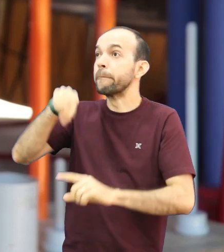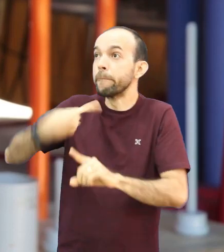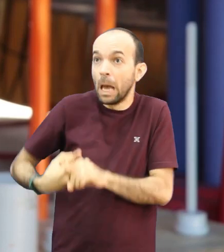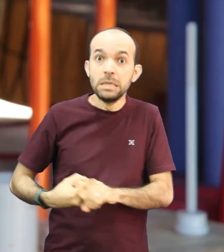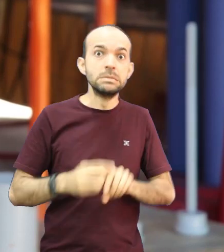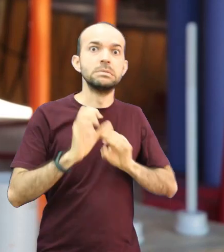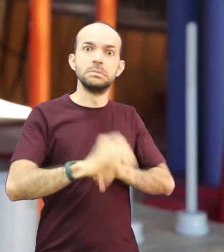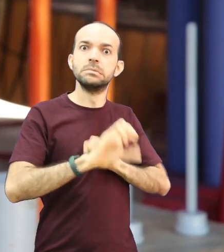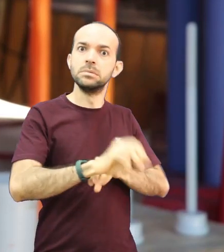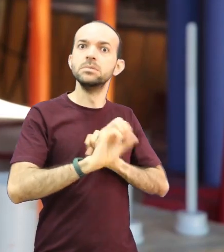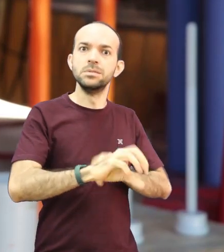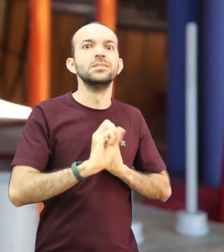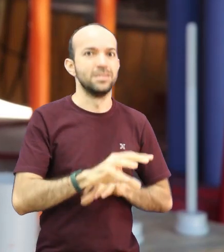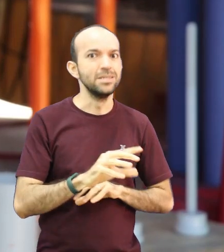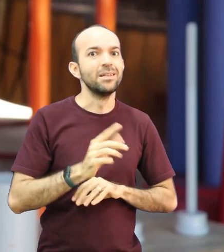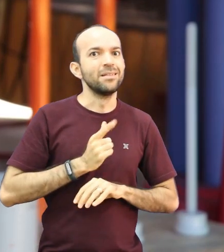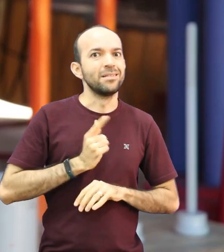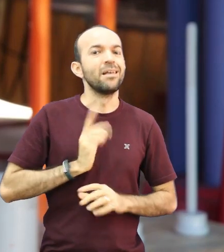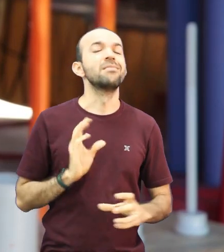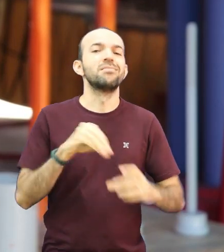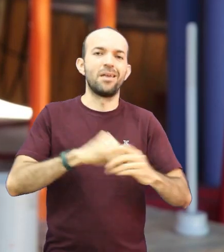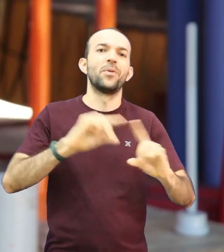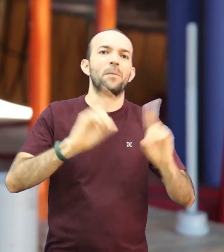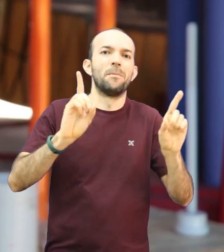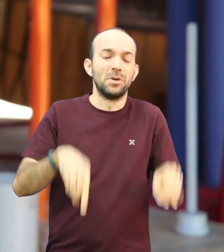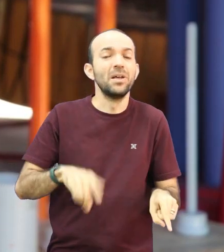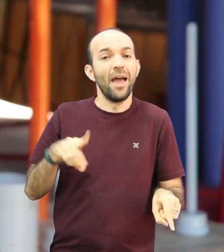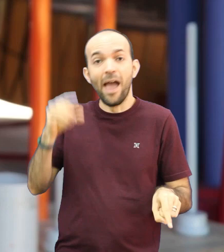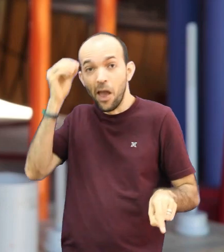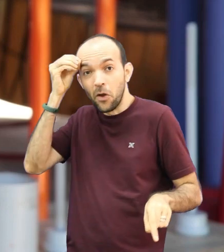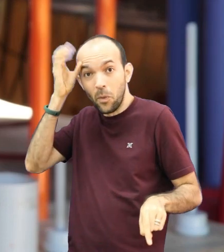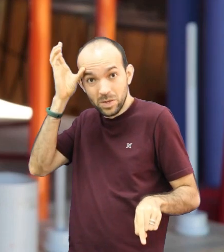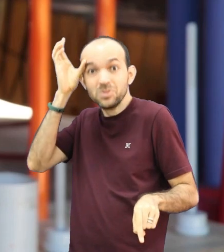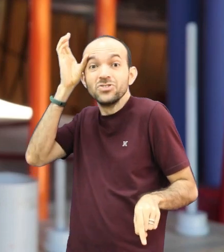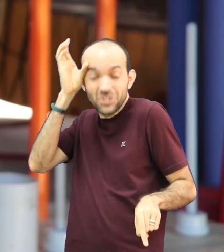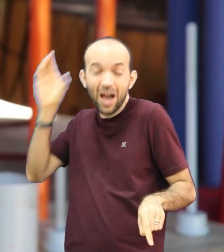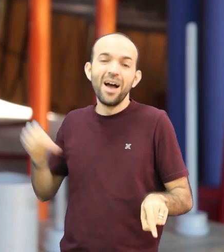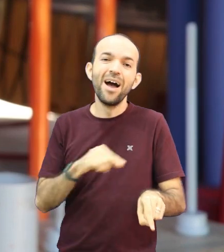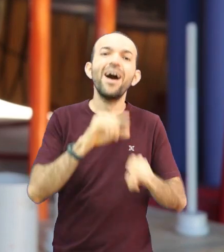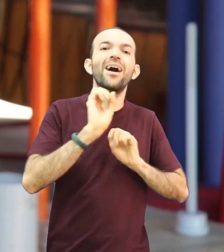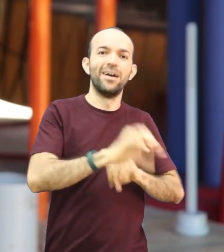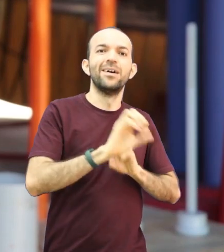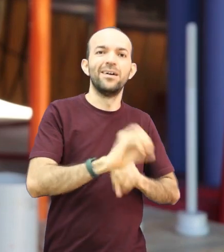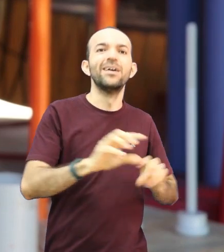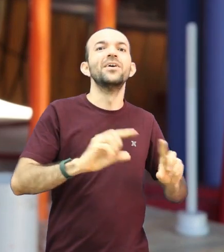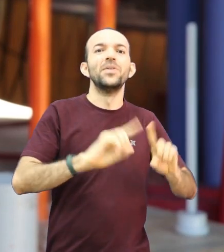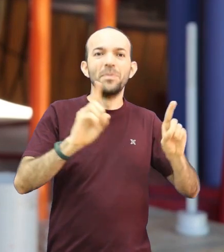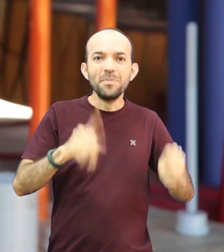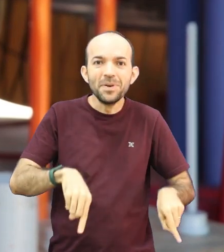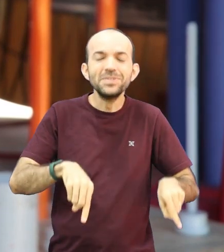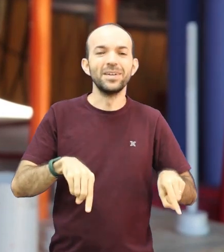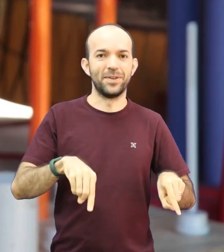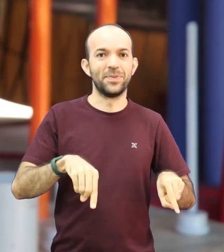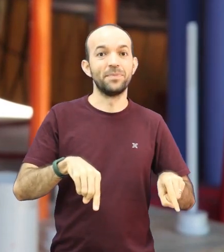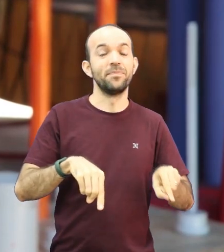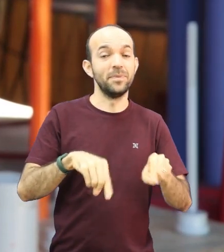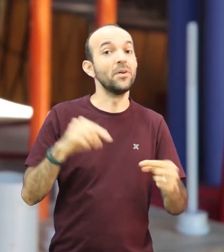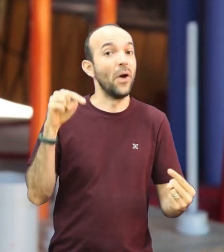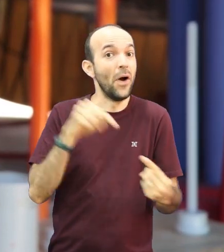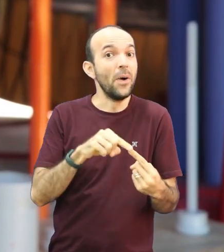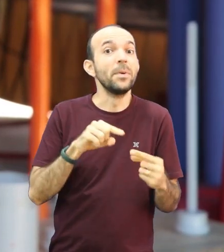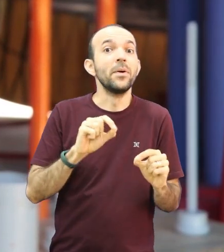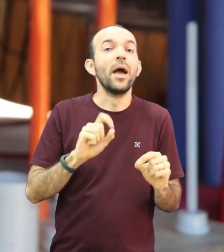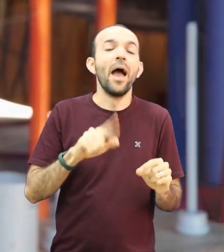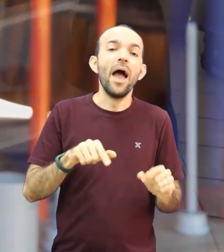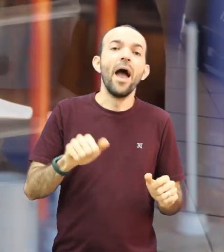dessas metodologias e eles vão Então replicar essa esse conhecimento né agora expandindo